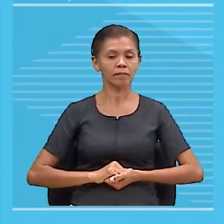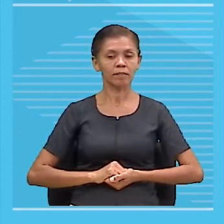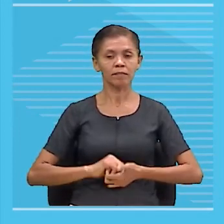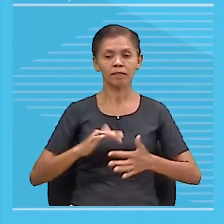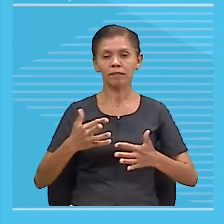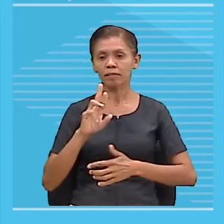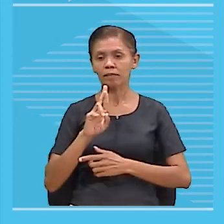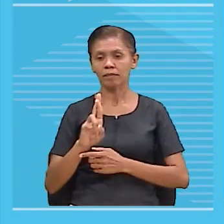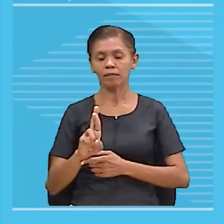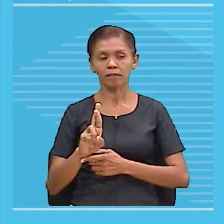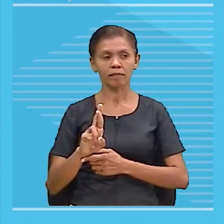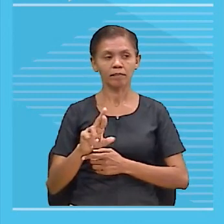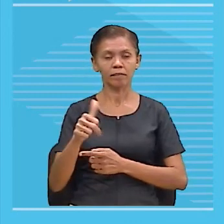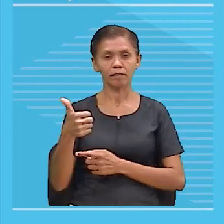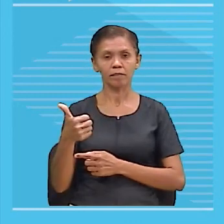160